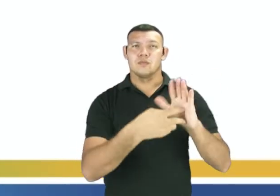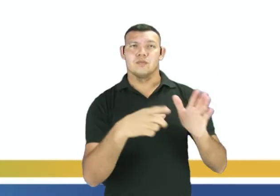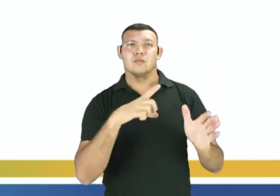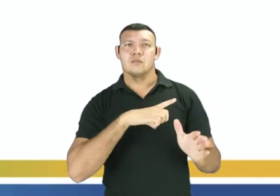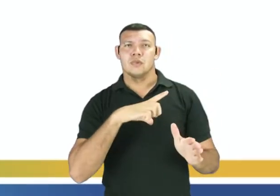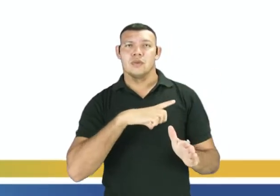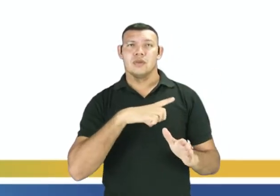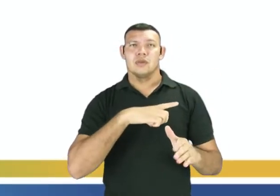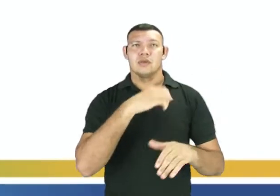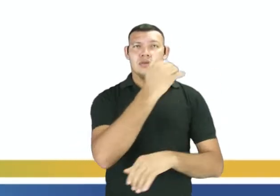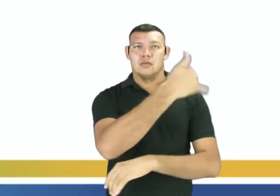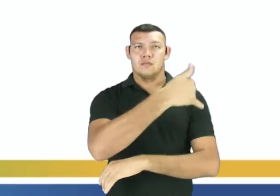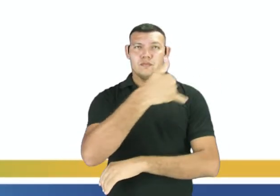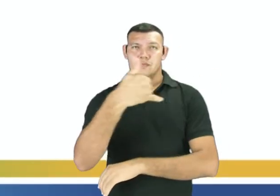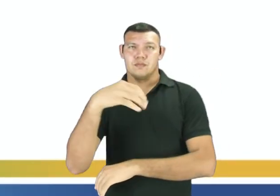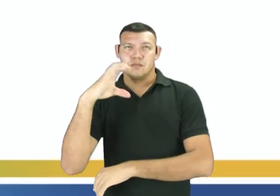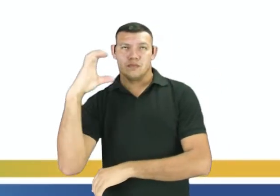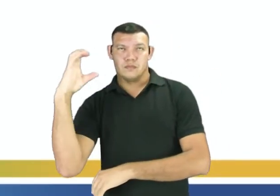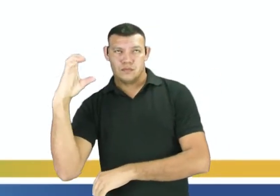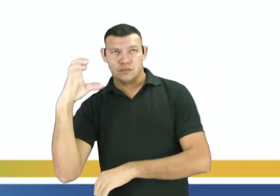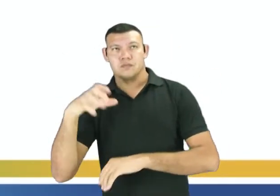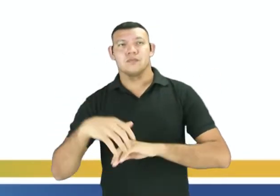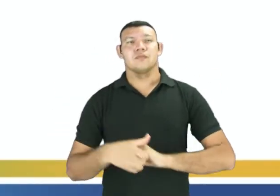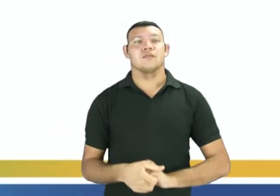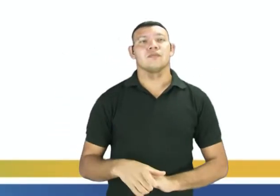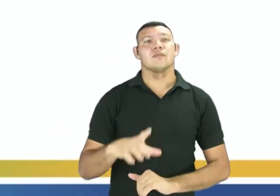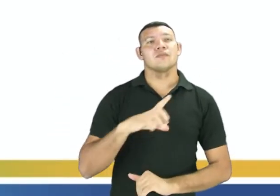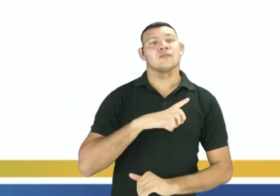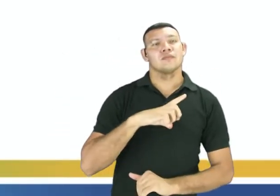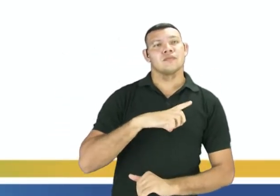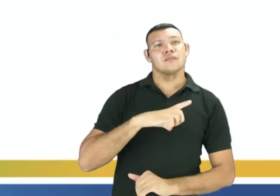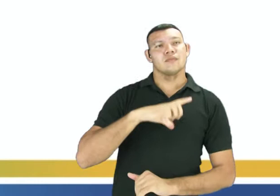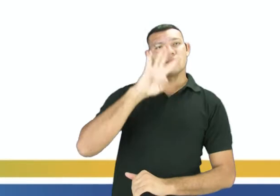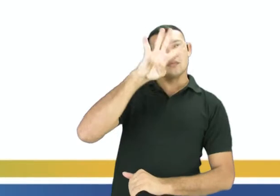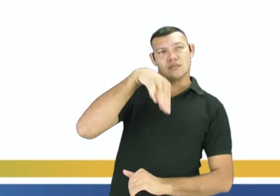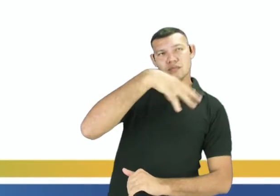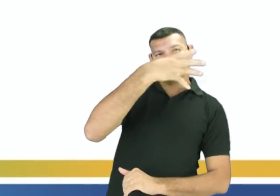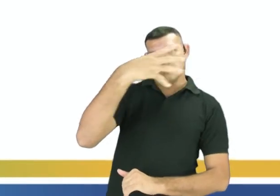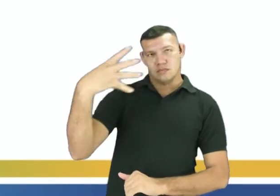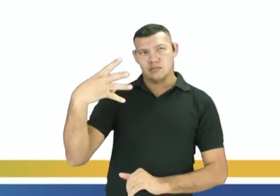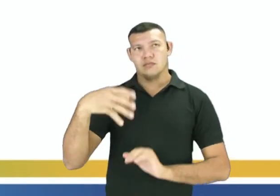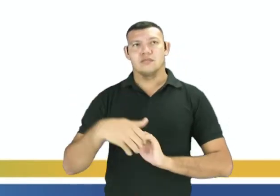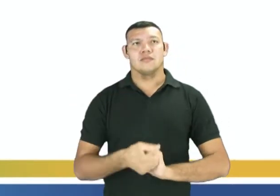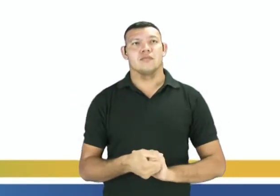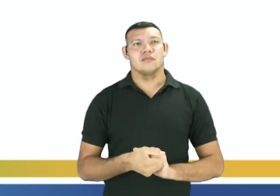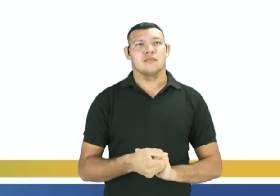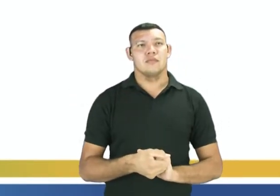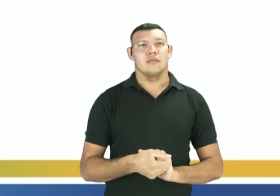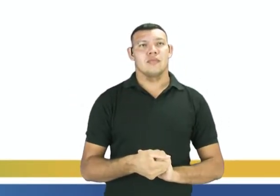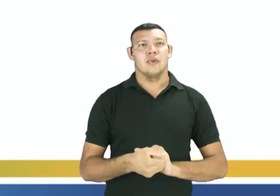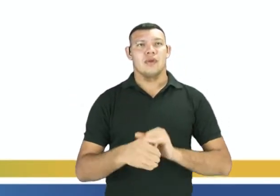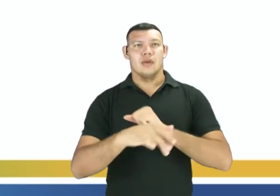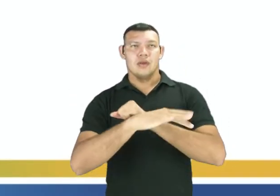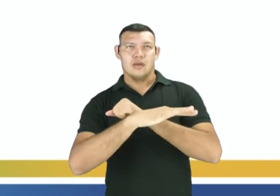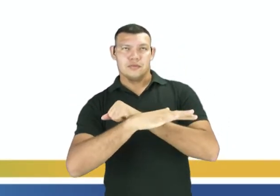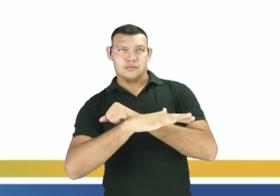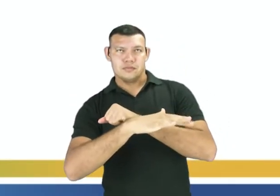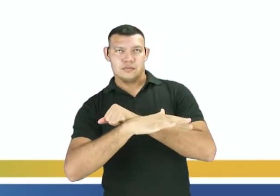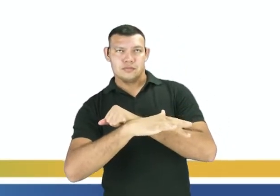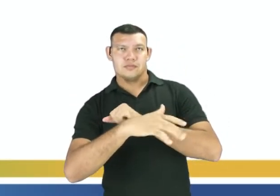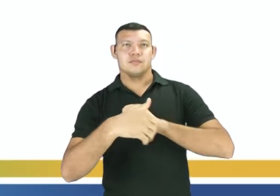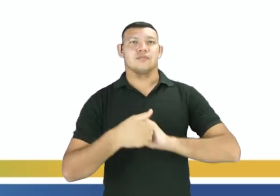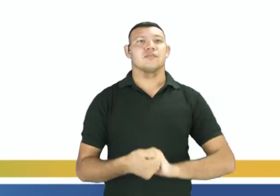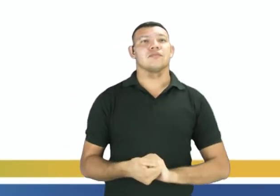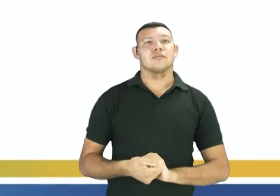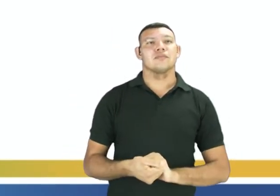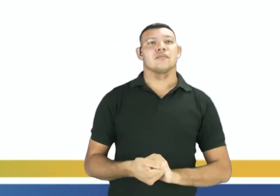alguns desses compostos. E nós temos o exemplo aqui dos óxidos, que existem também sais que